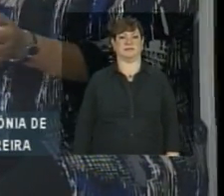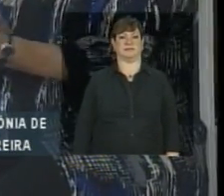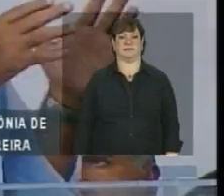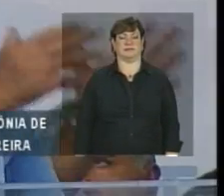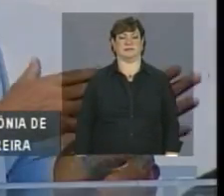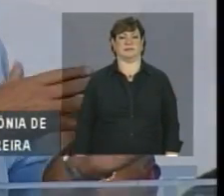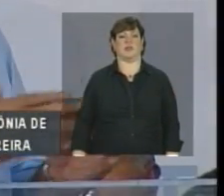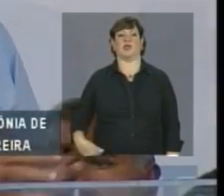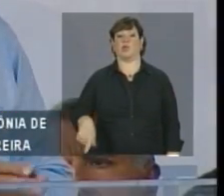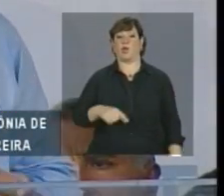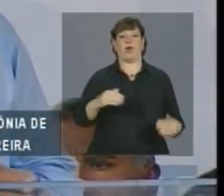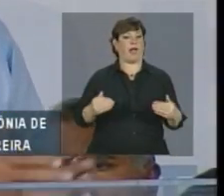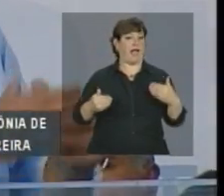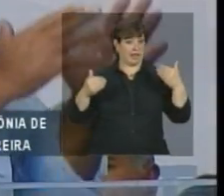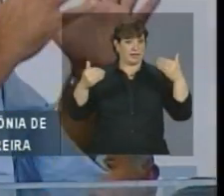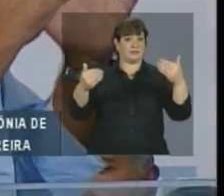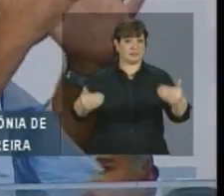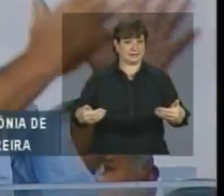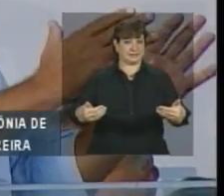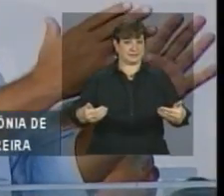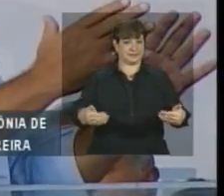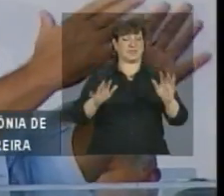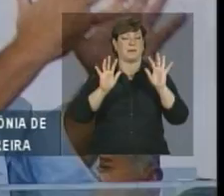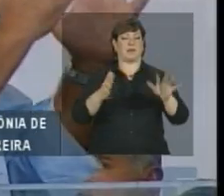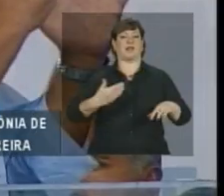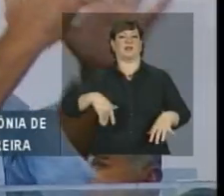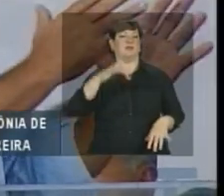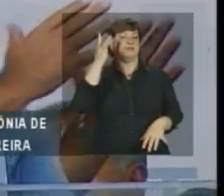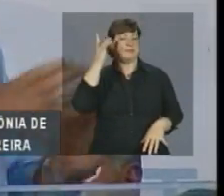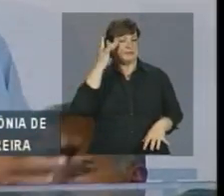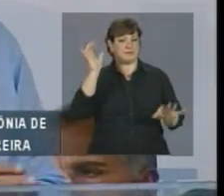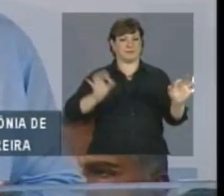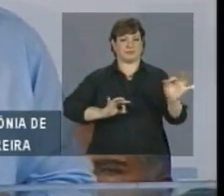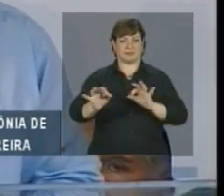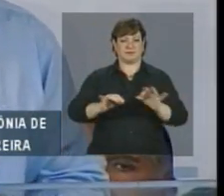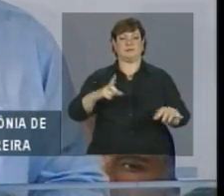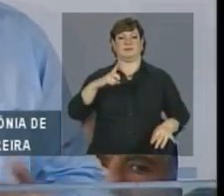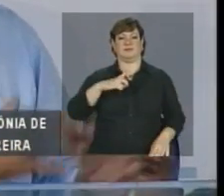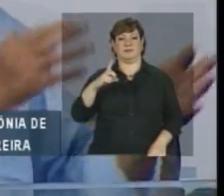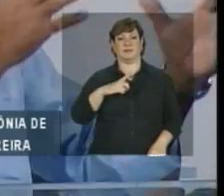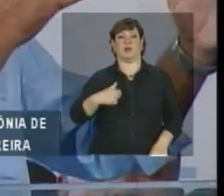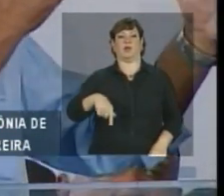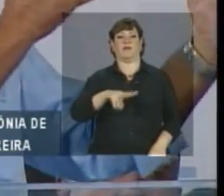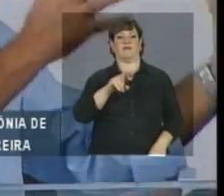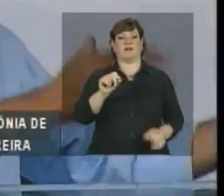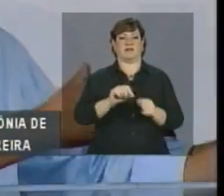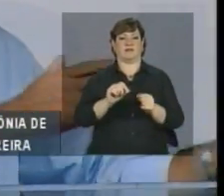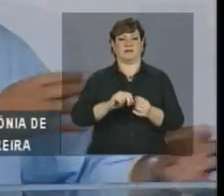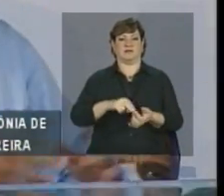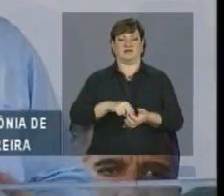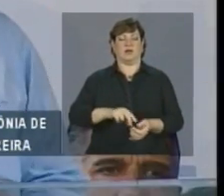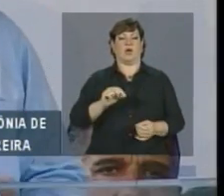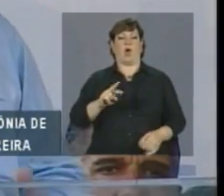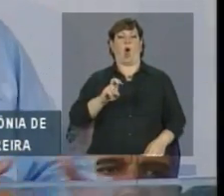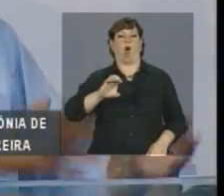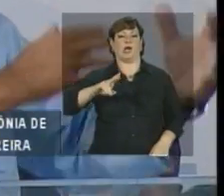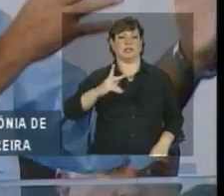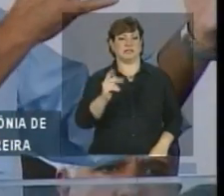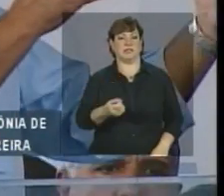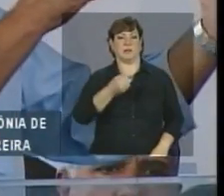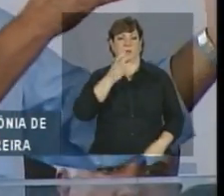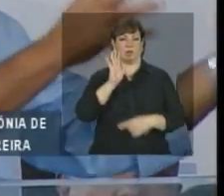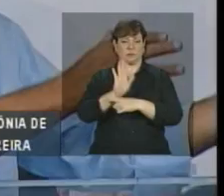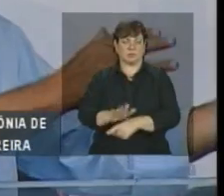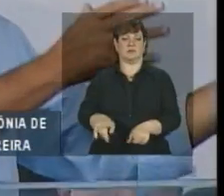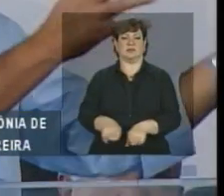e vamos avançar, só que nós temos uma estratégia, temos um planejamento, vamos solidificar agora a Rocinha, vamos